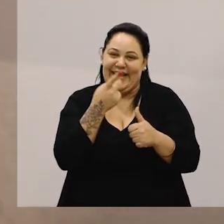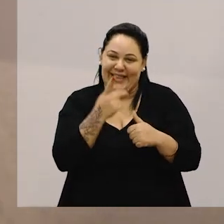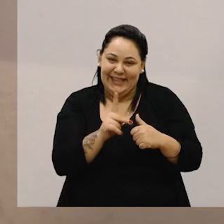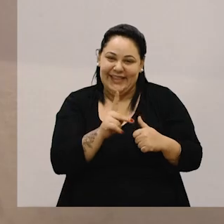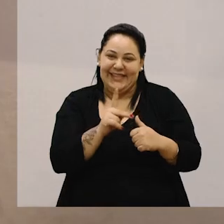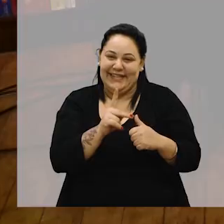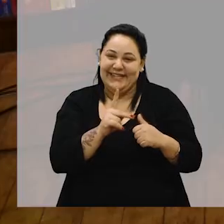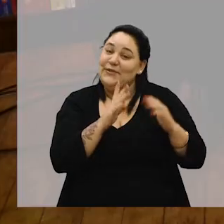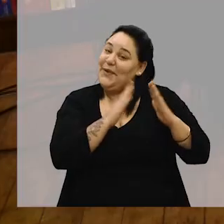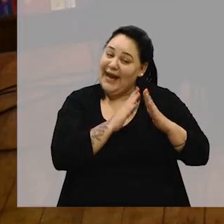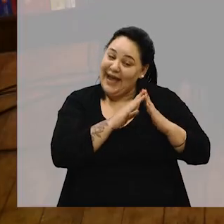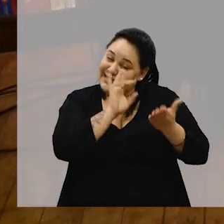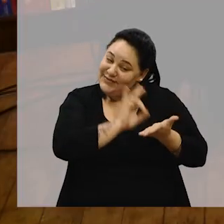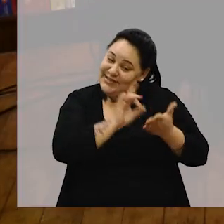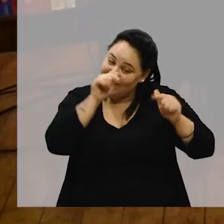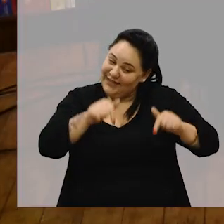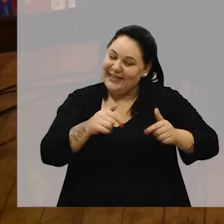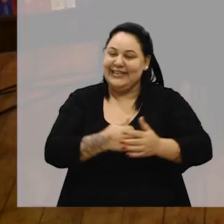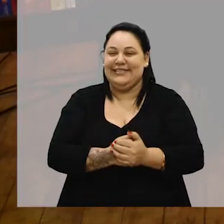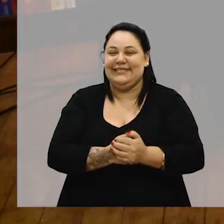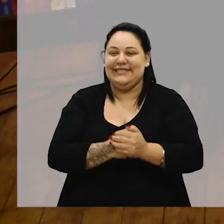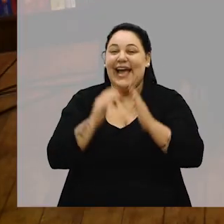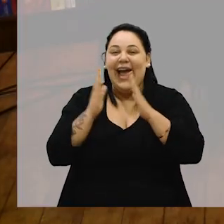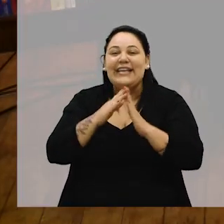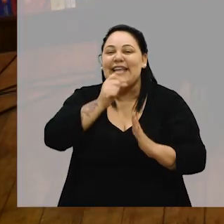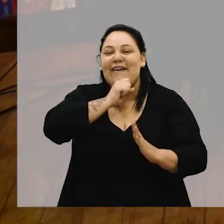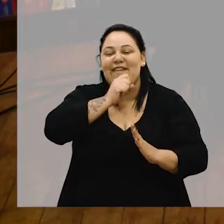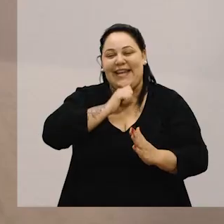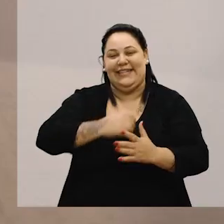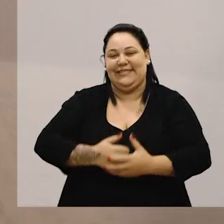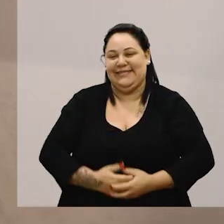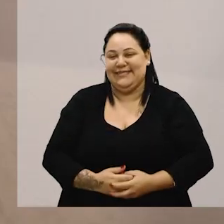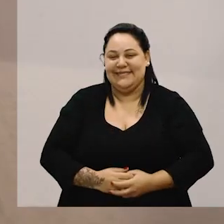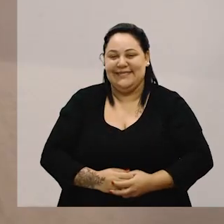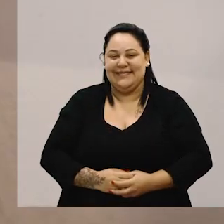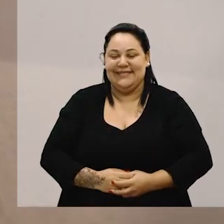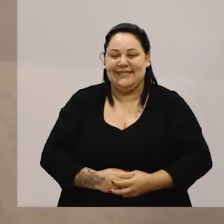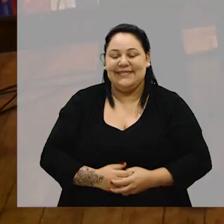na tua casa aqui, tu és o anfitrião. Na casa da velha, né?